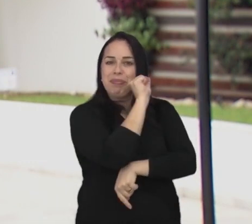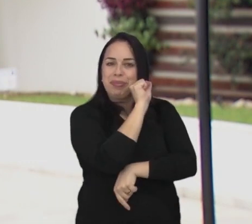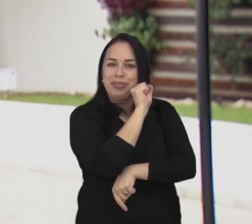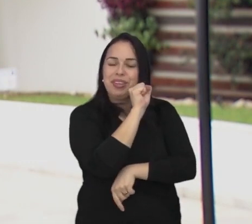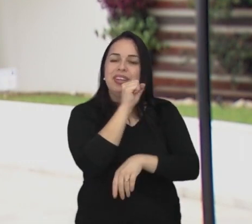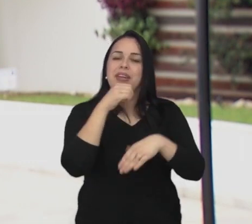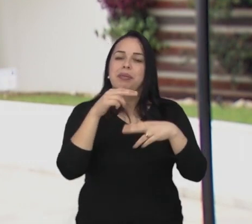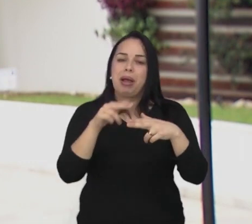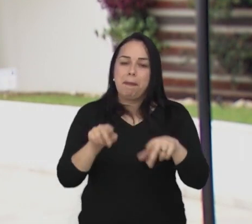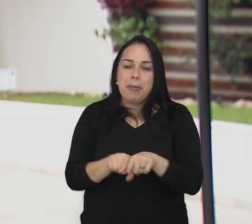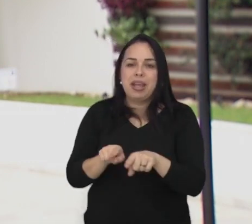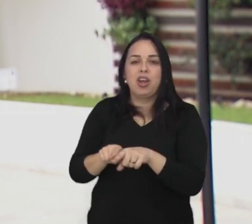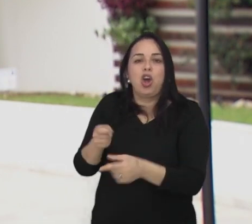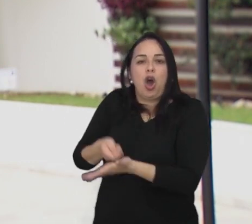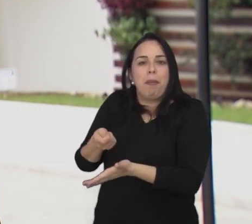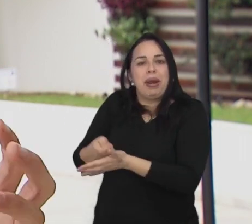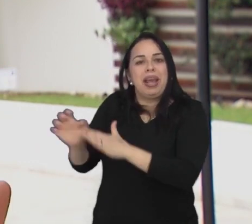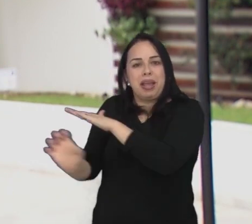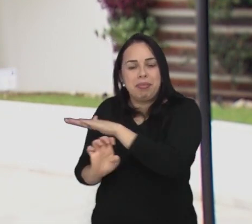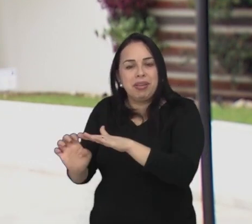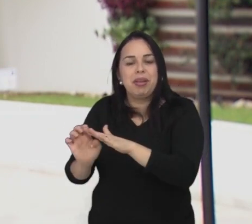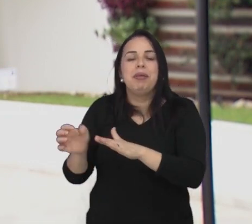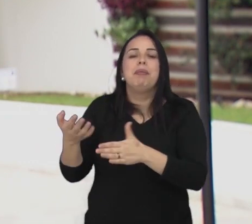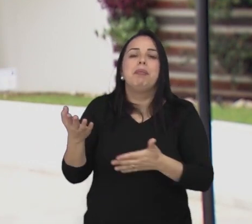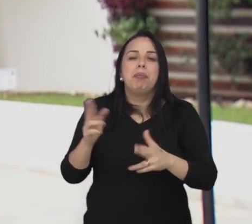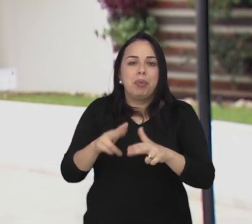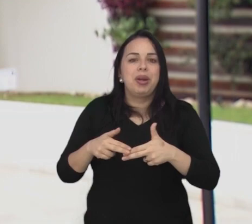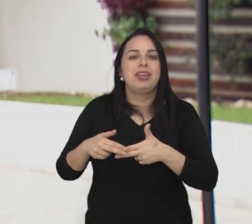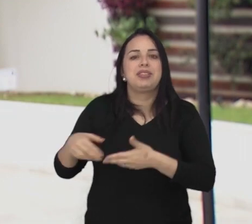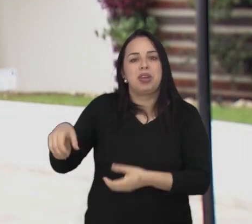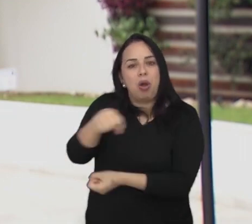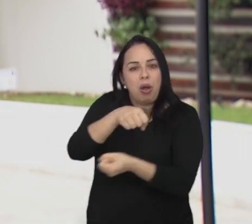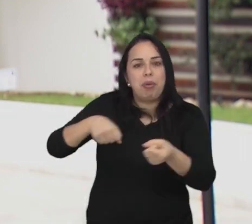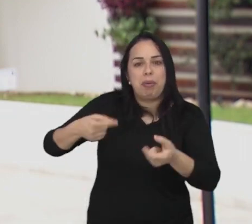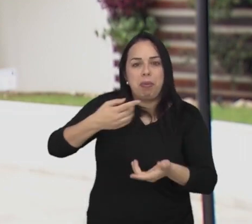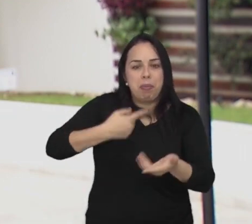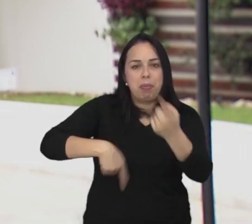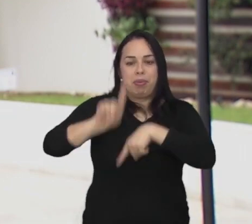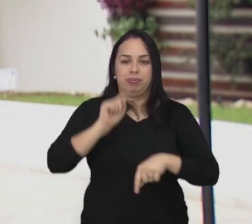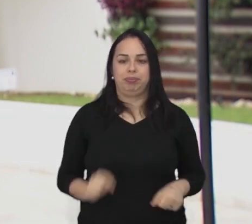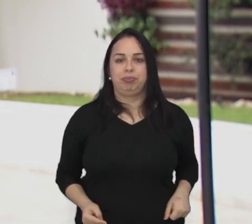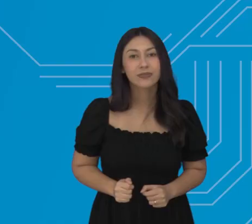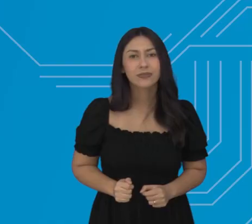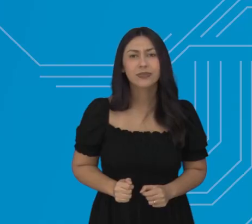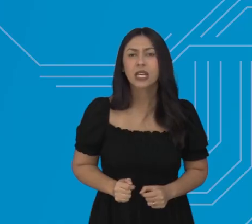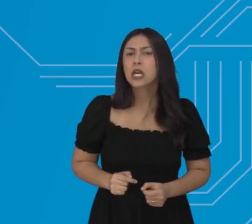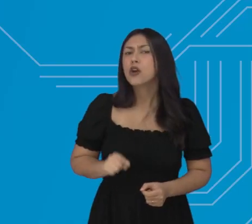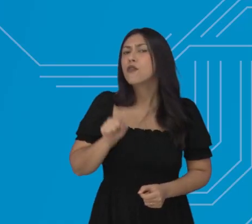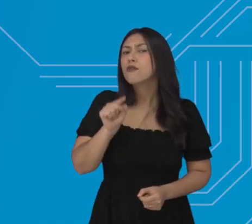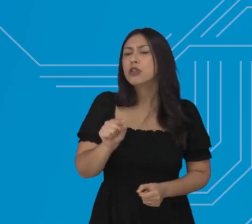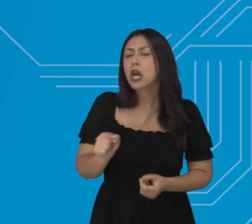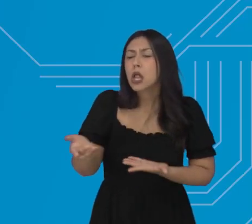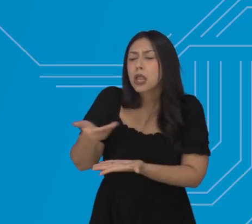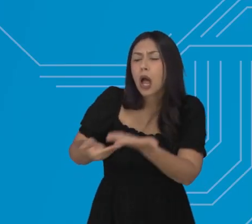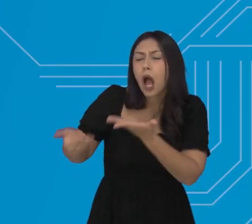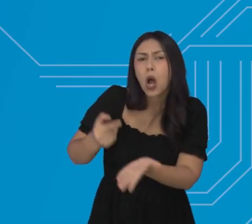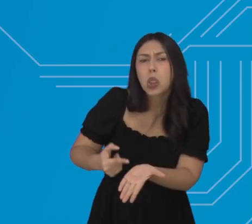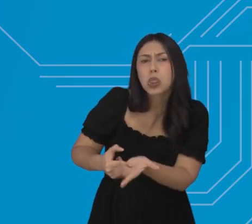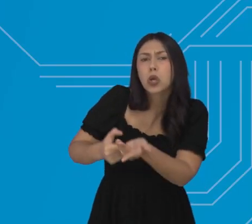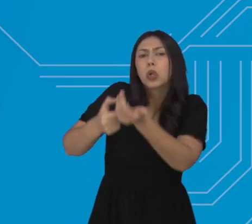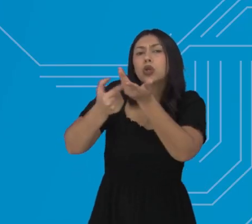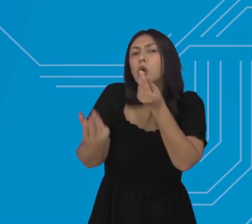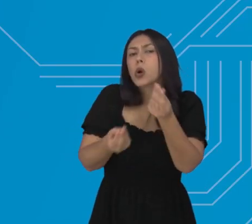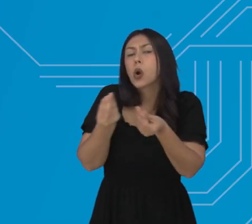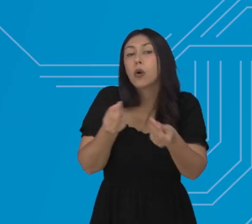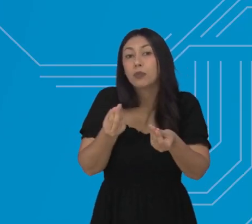consequentemente, isso acelera as empresas. Então, cria-se um ambiente favorável para as práticas sustentáveis, né? E como você lida com a tecnologia,